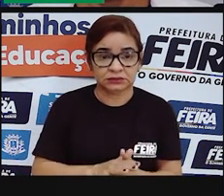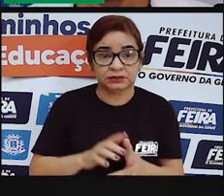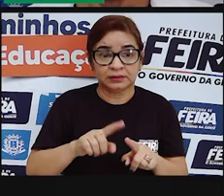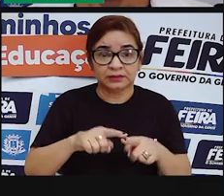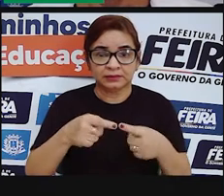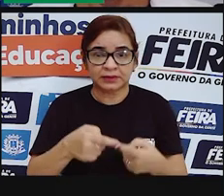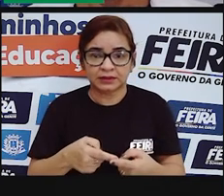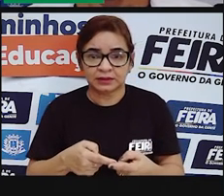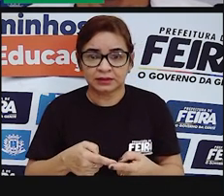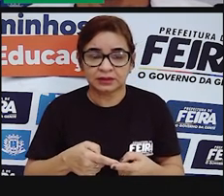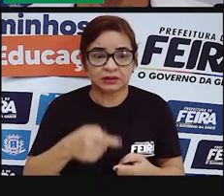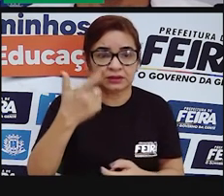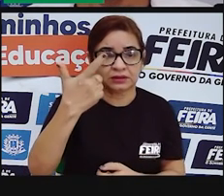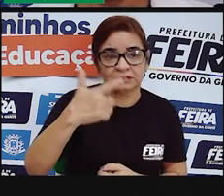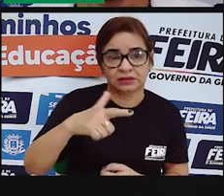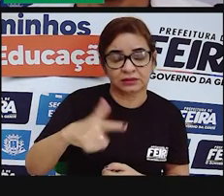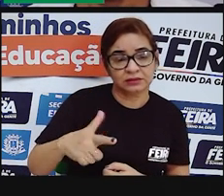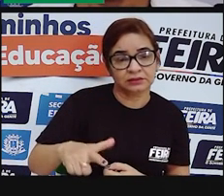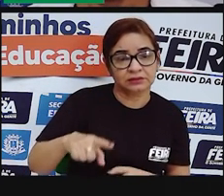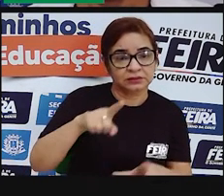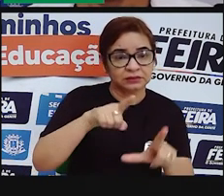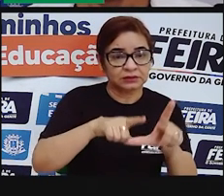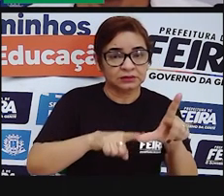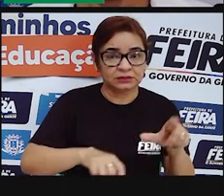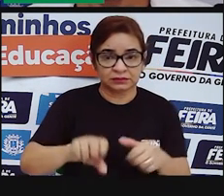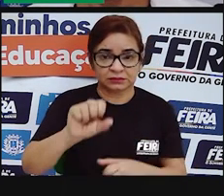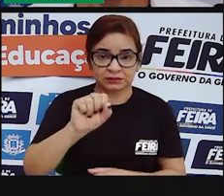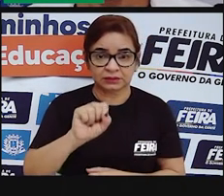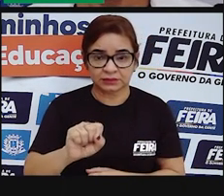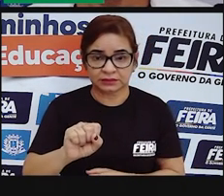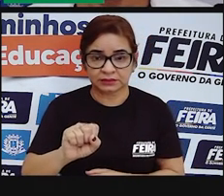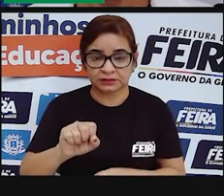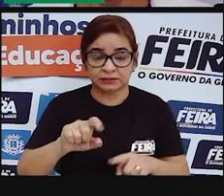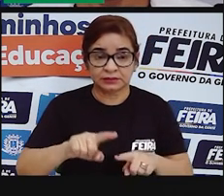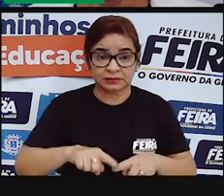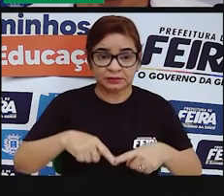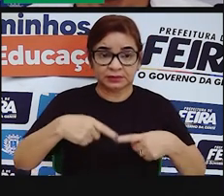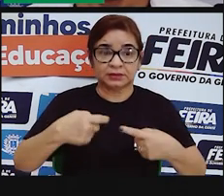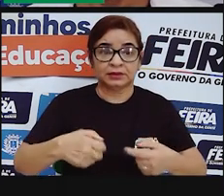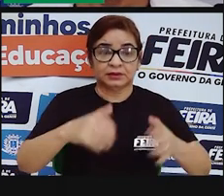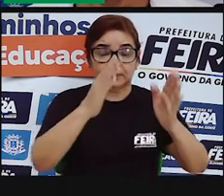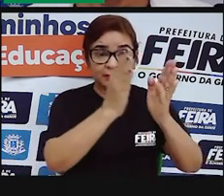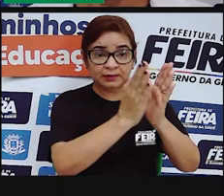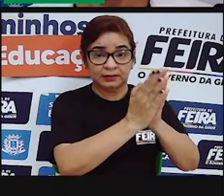né, ela está escrita no singular. O que era que deveria ocorrer?